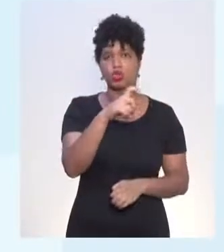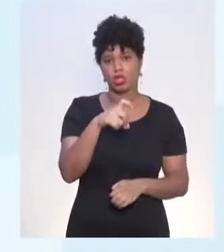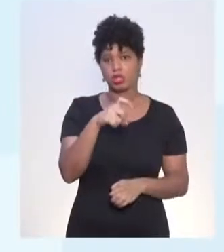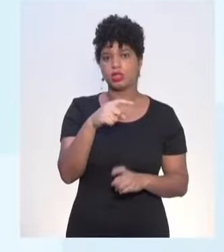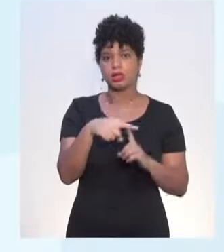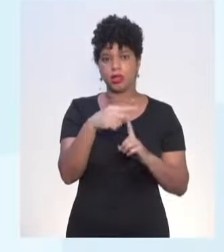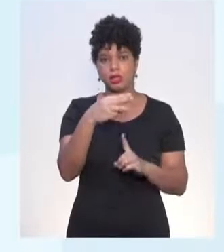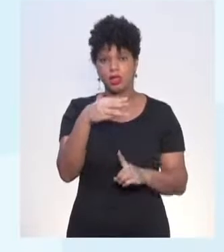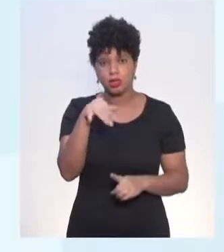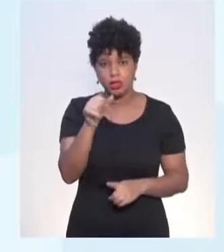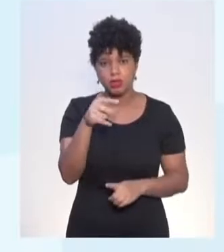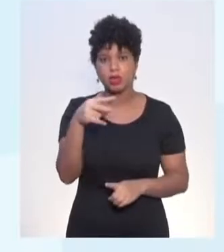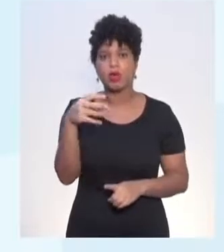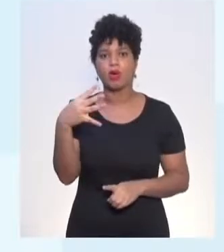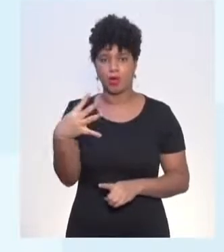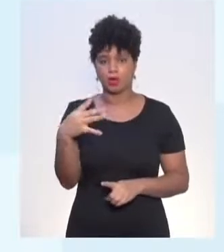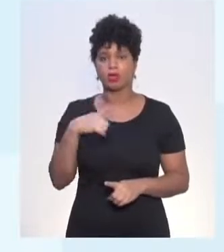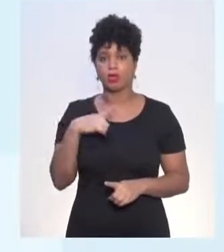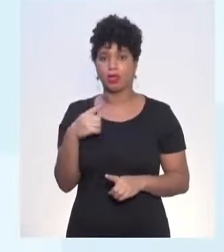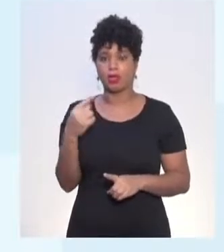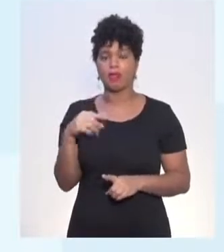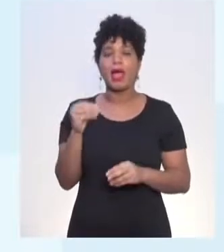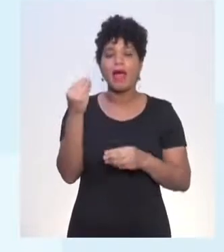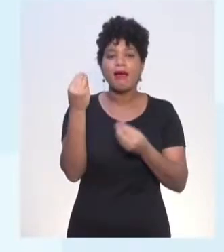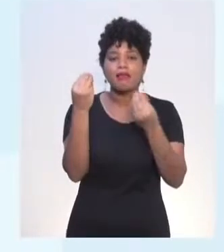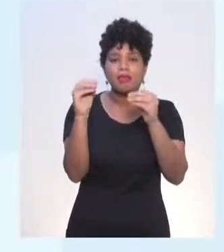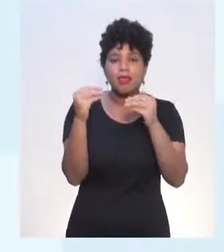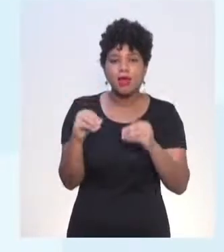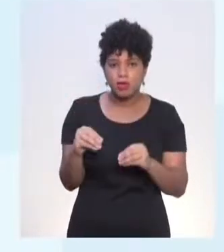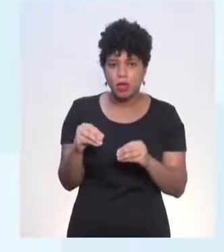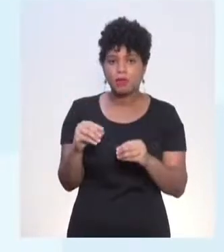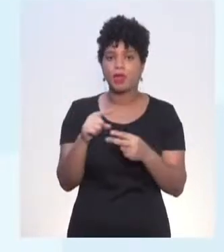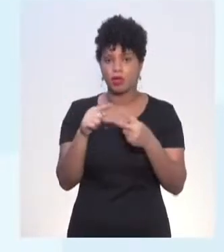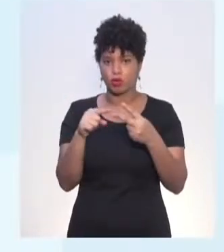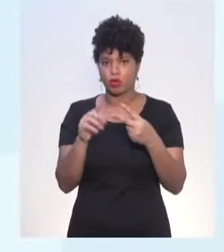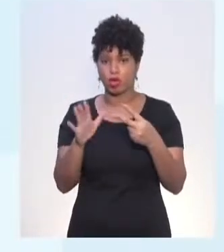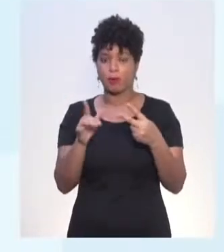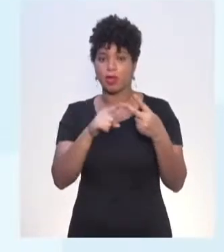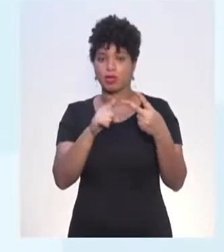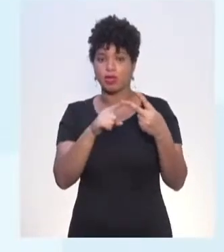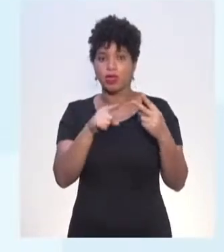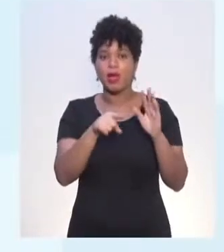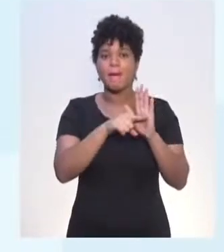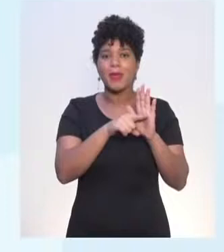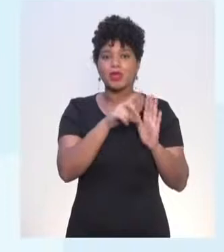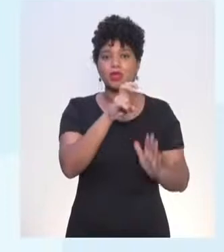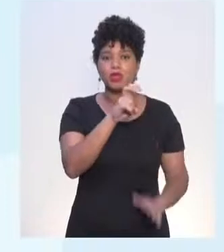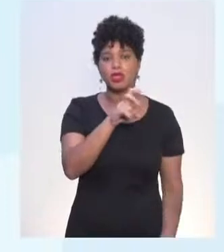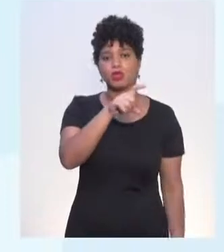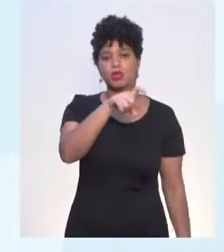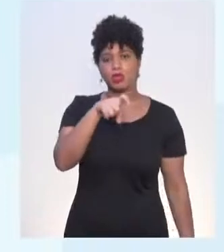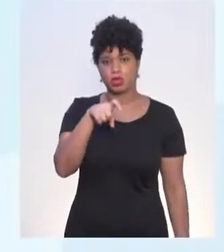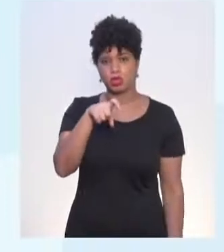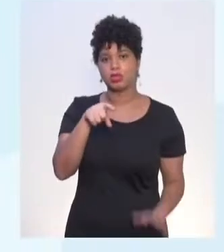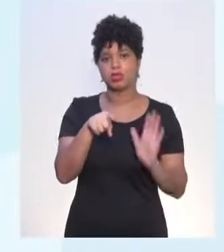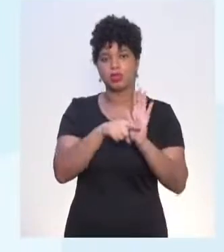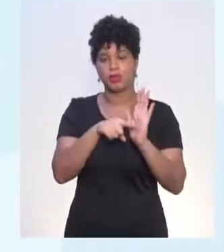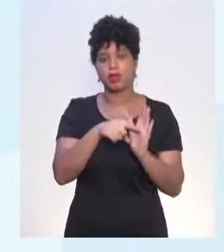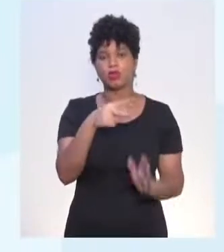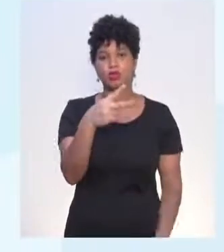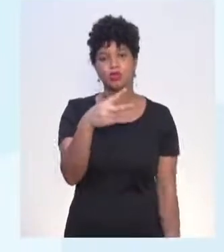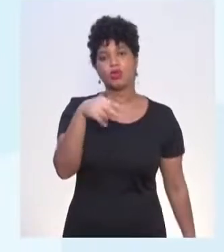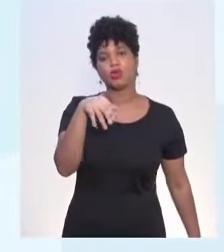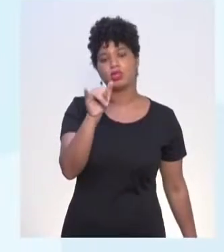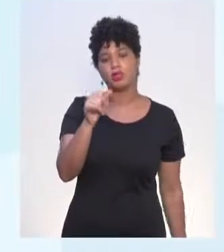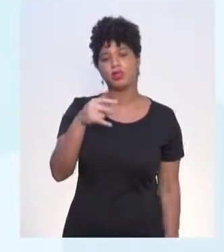sistema. O sistema é o seguinte, 2x mais 3y é igual a 4. 5